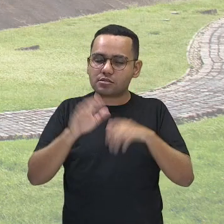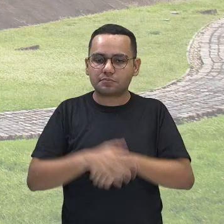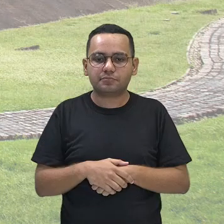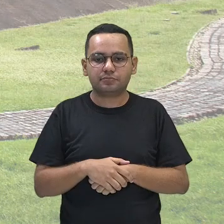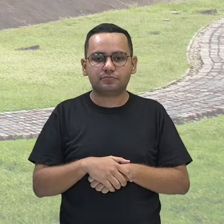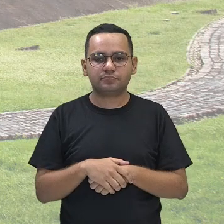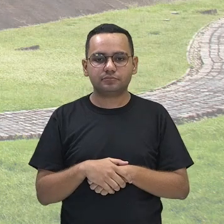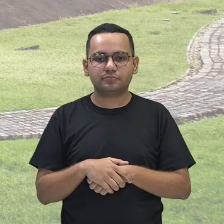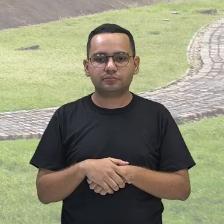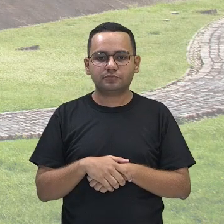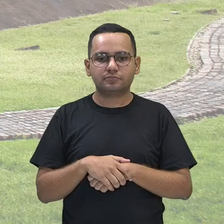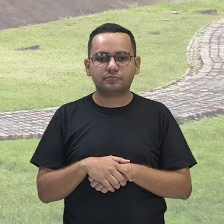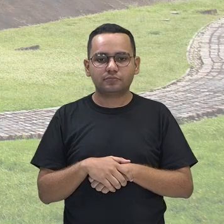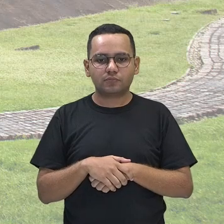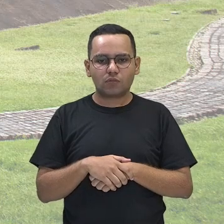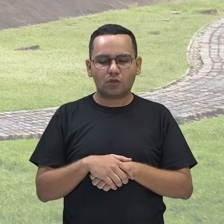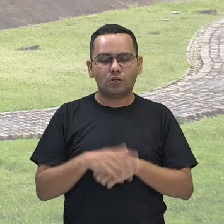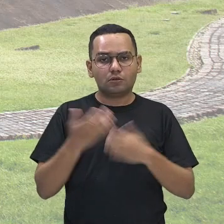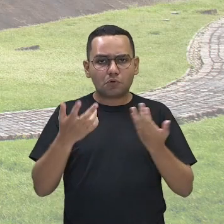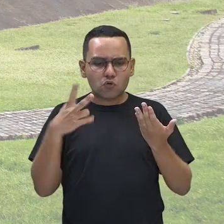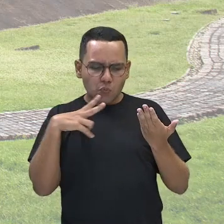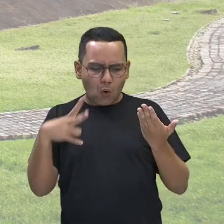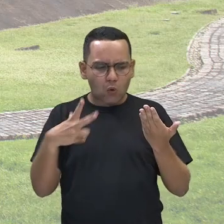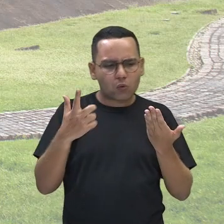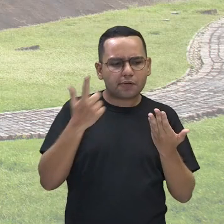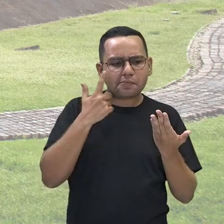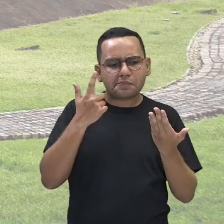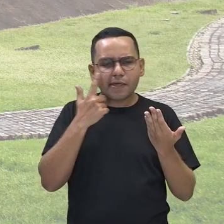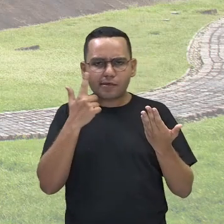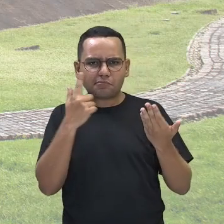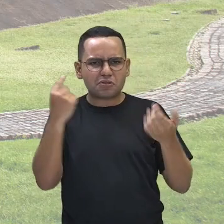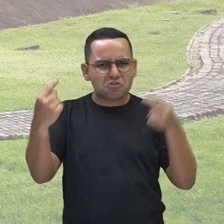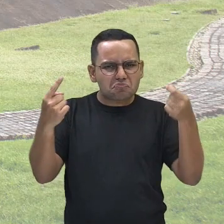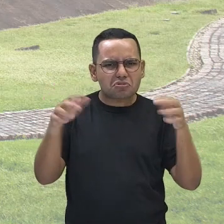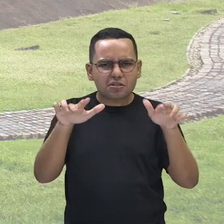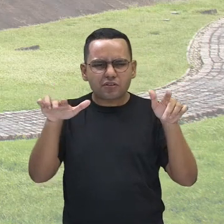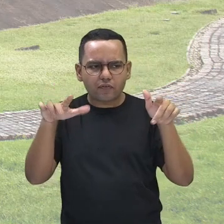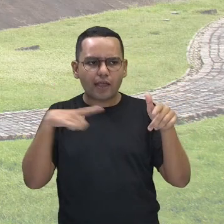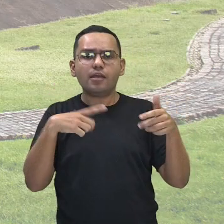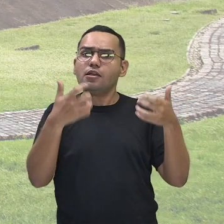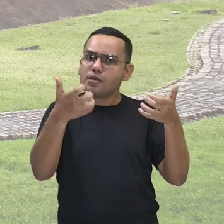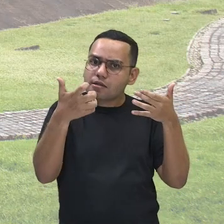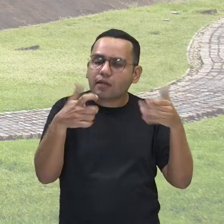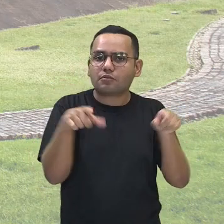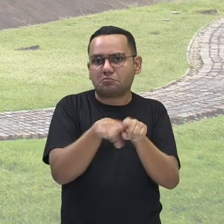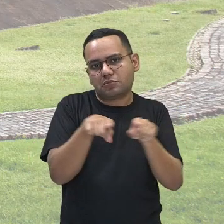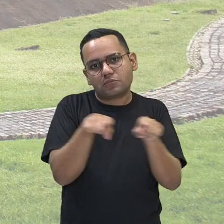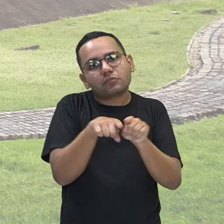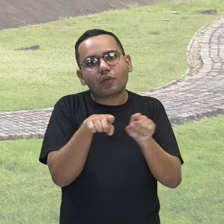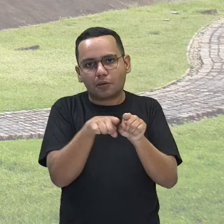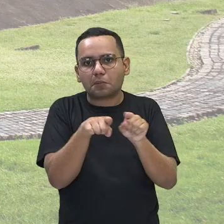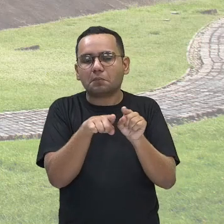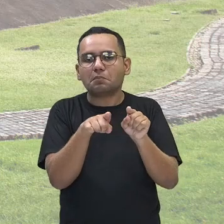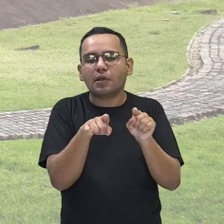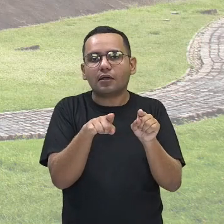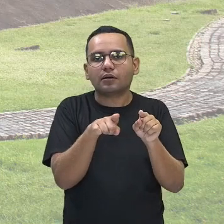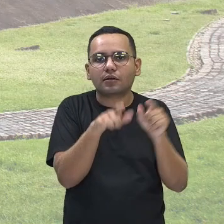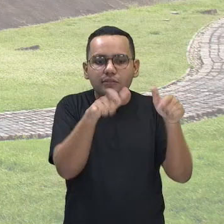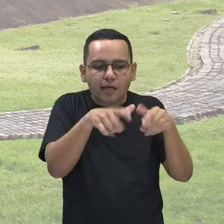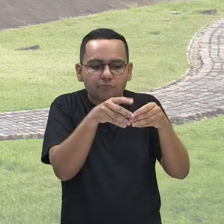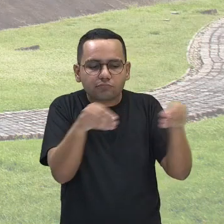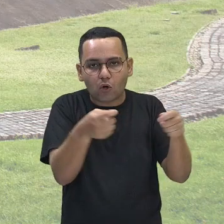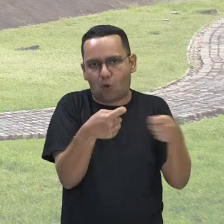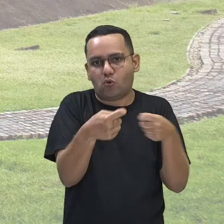a observar essa disputa e esse interesse e também vai querer se manter firme aqui neste local. E vai ter